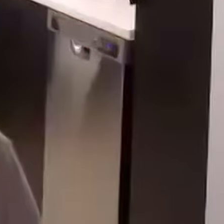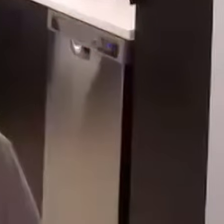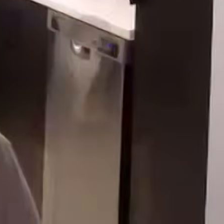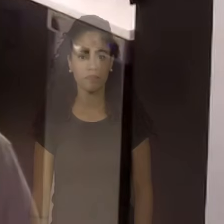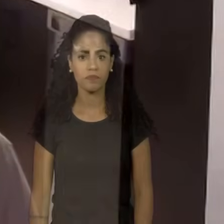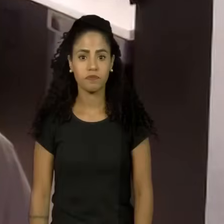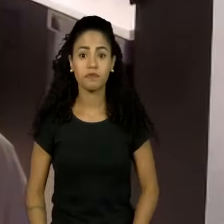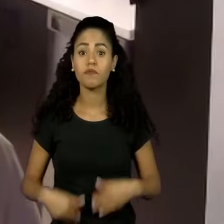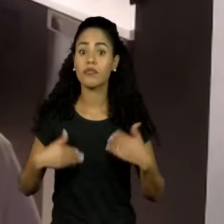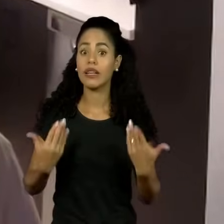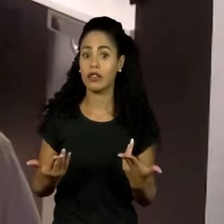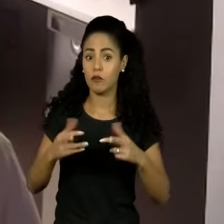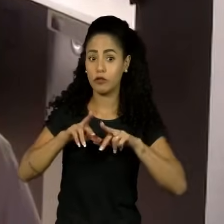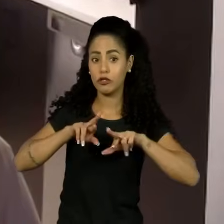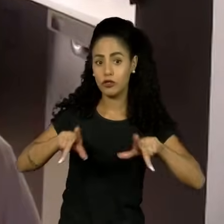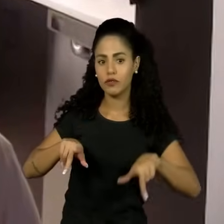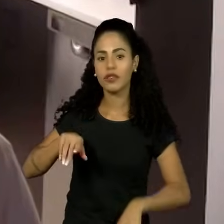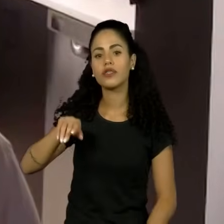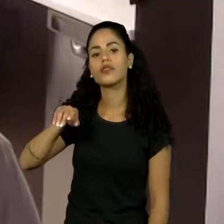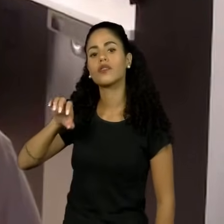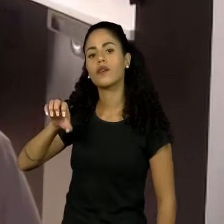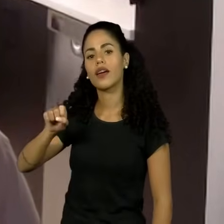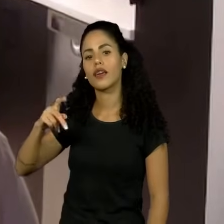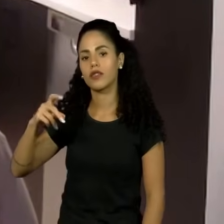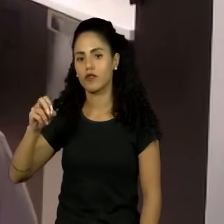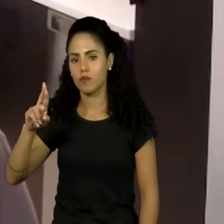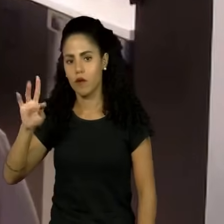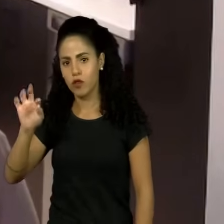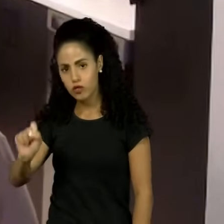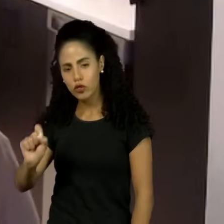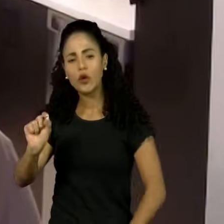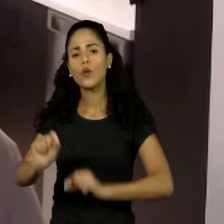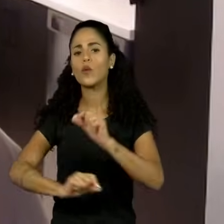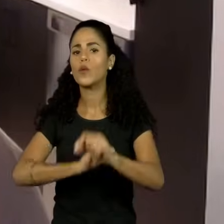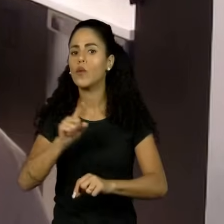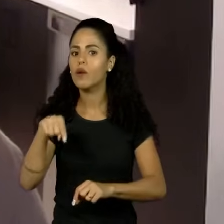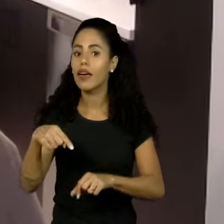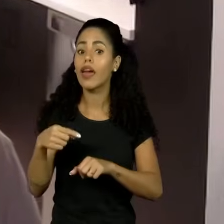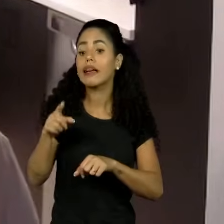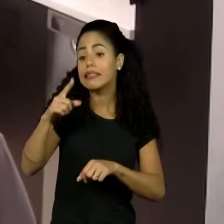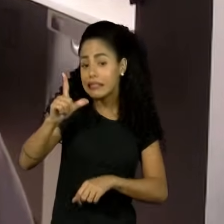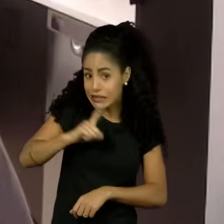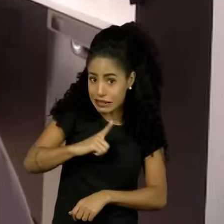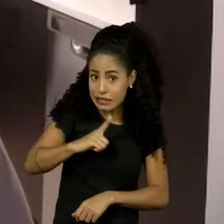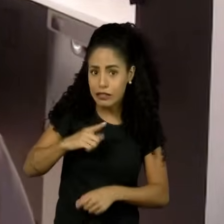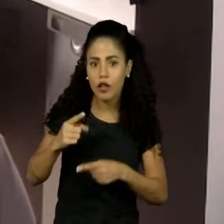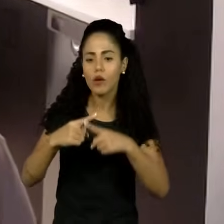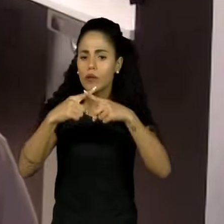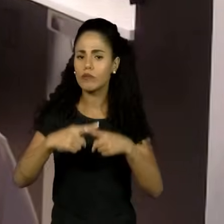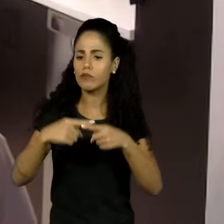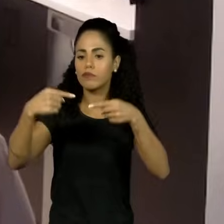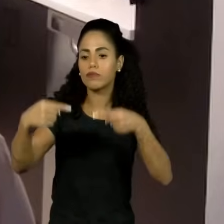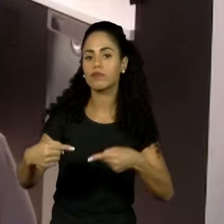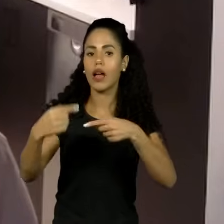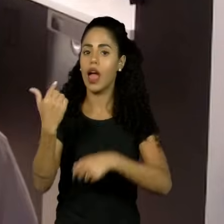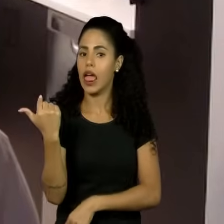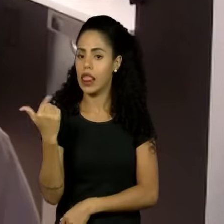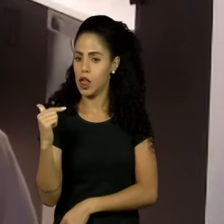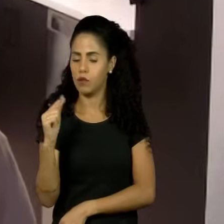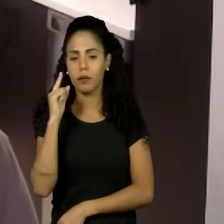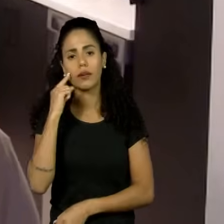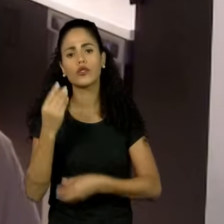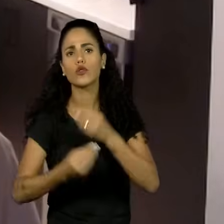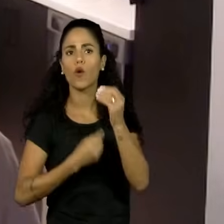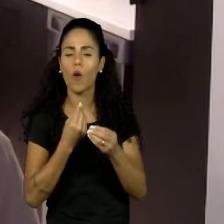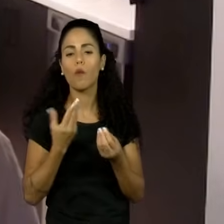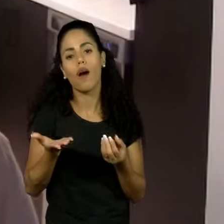A diferença dos esportes para os jogos convencionais são que muitos jogos convencionais eles não têm uma competição dentro dele. Então vai